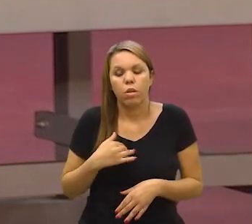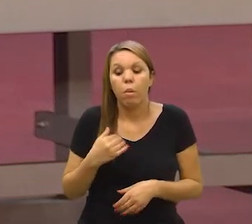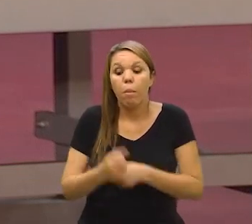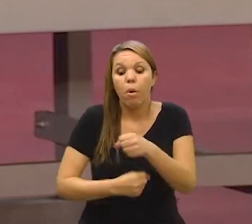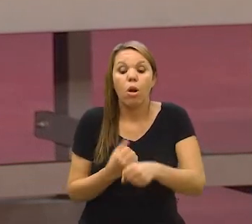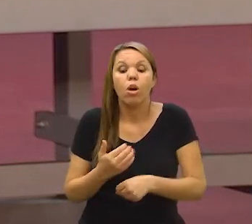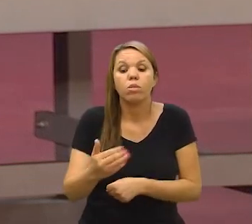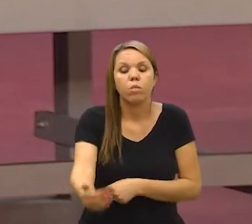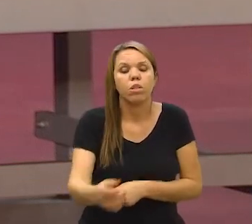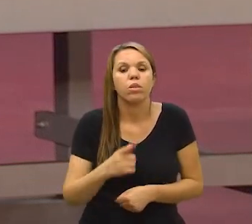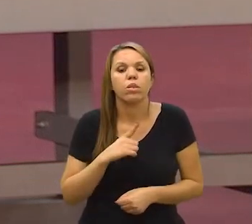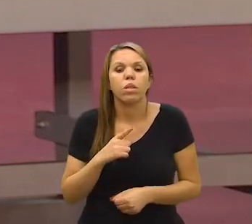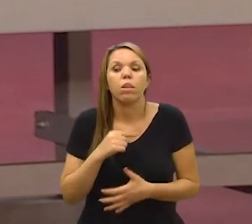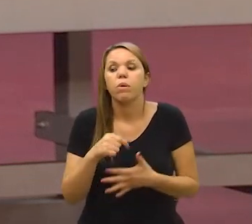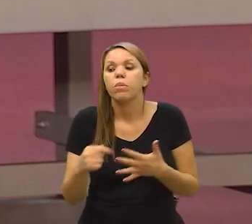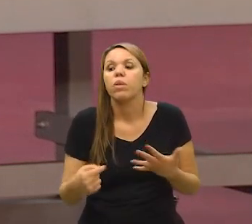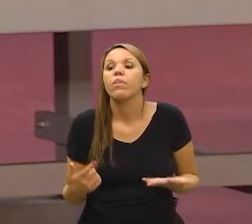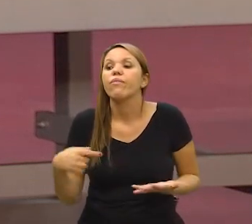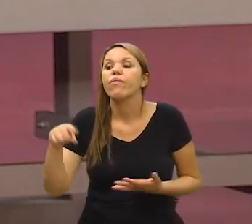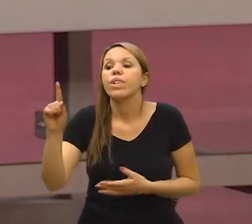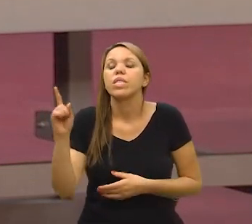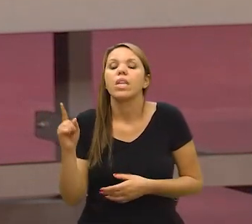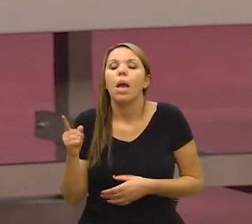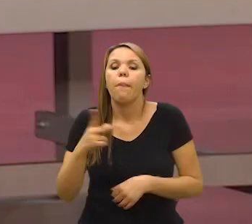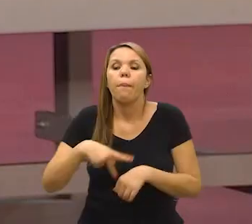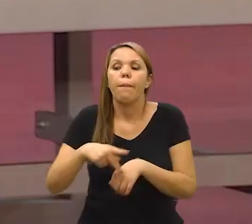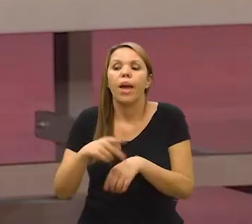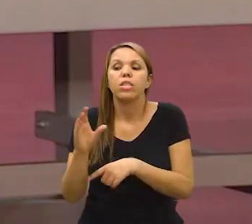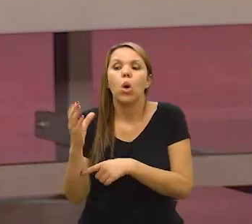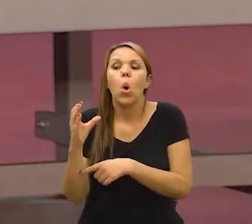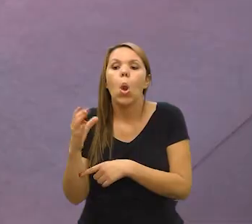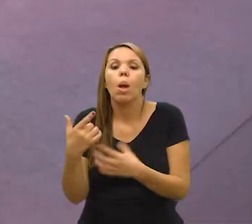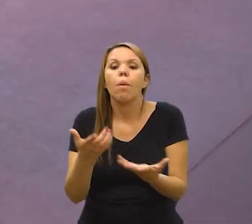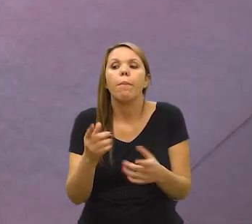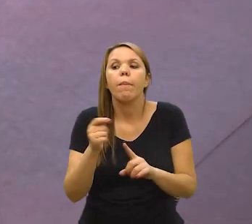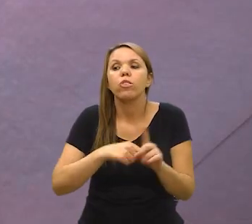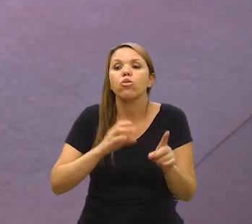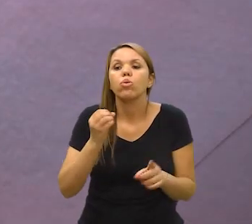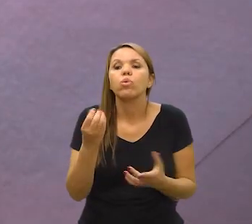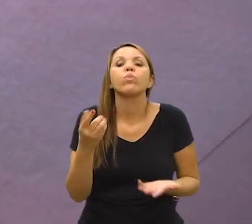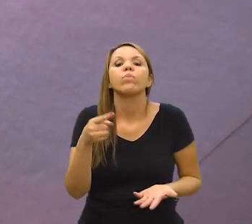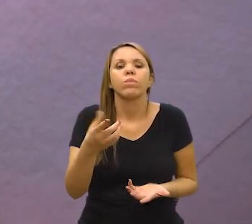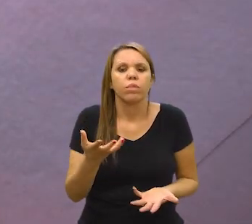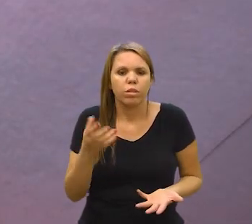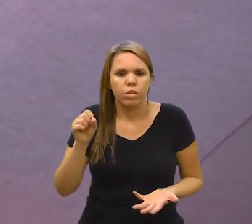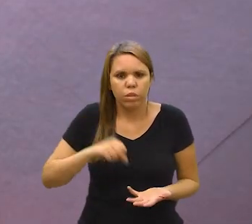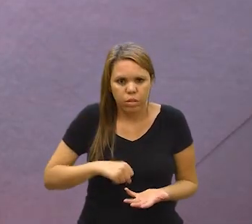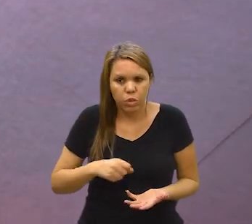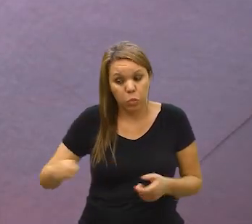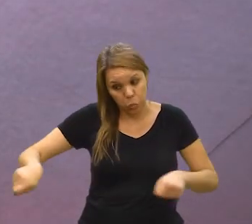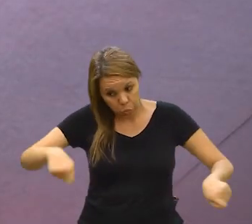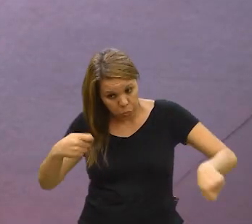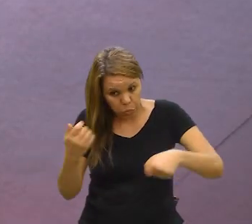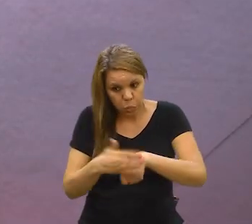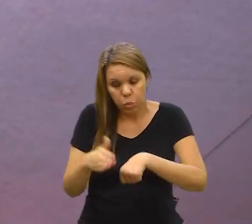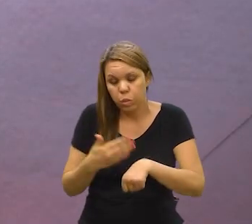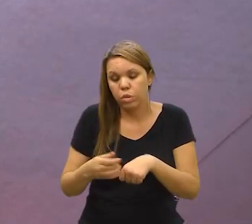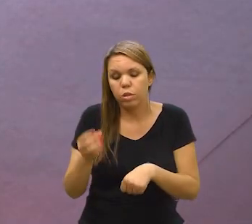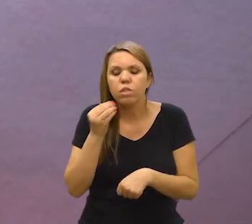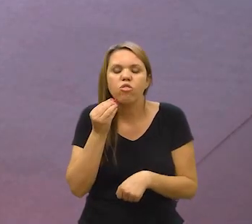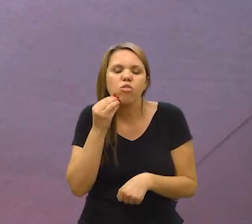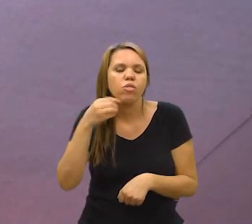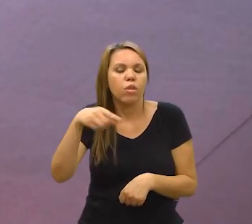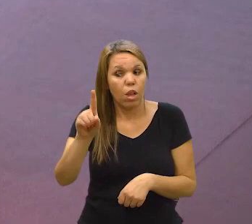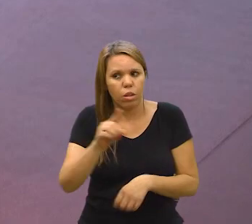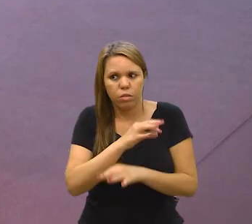vem tem uma competição assim assado, vai ser na Colômbia, no mês de outubro e tal. Intensifique os treinos que vocês têm grandes chances de ir. Aquilo